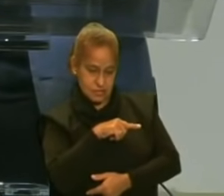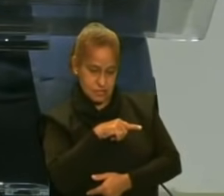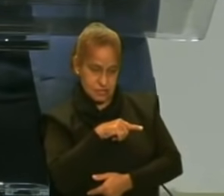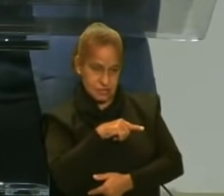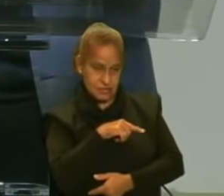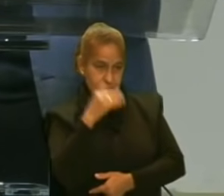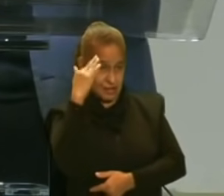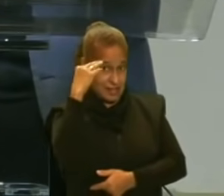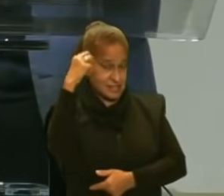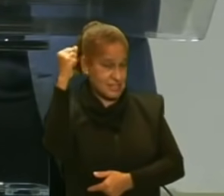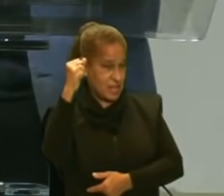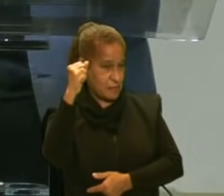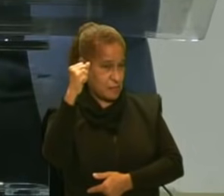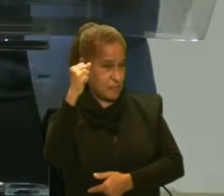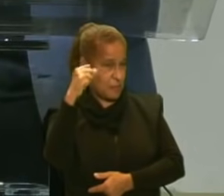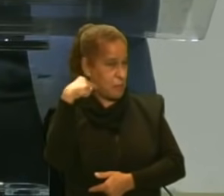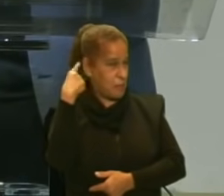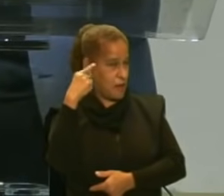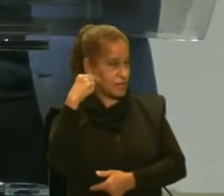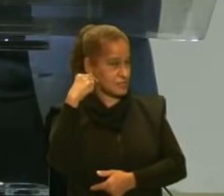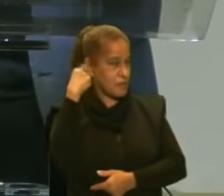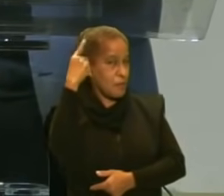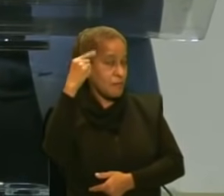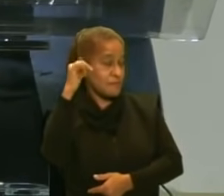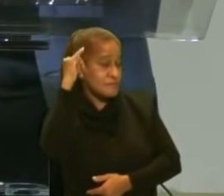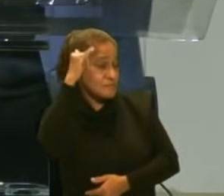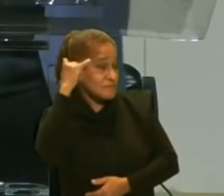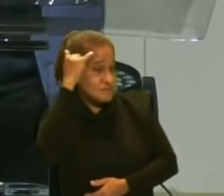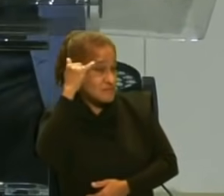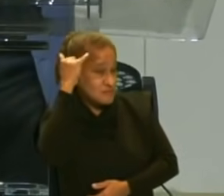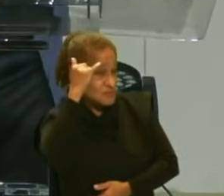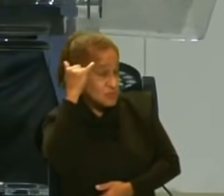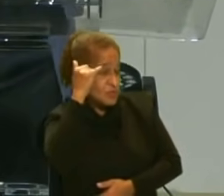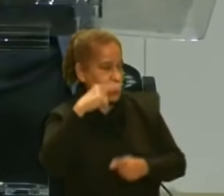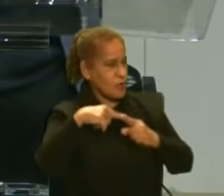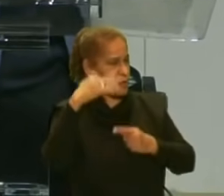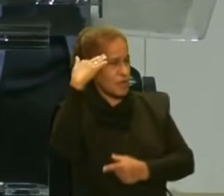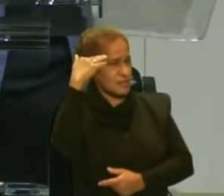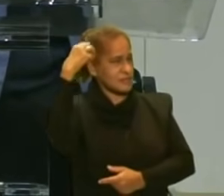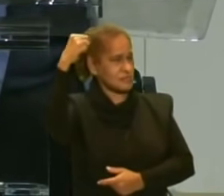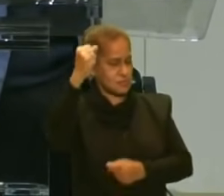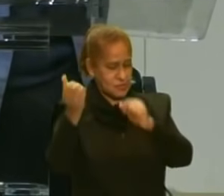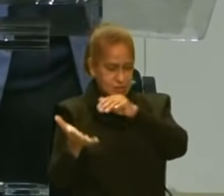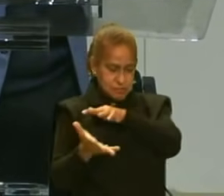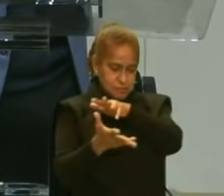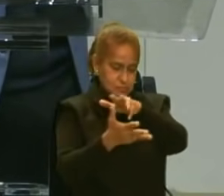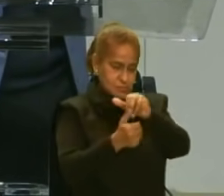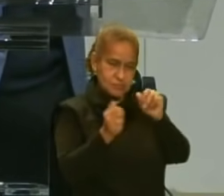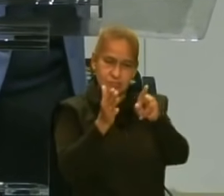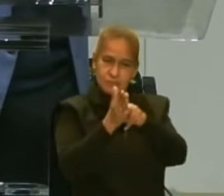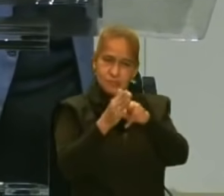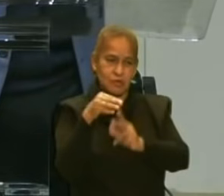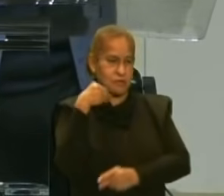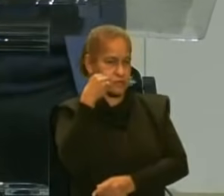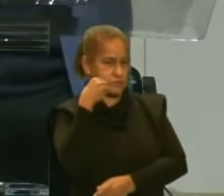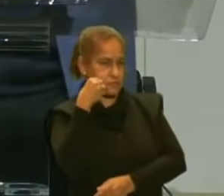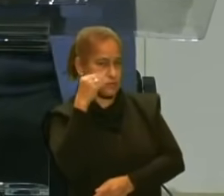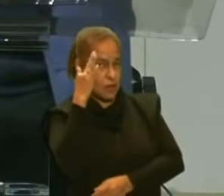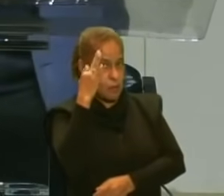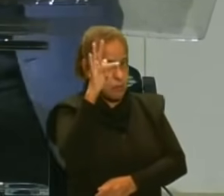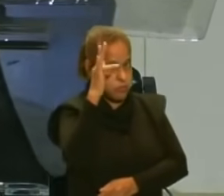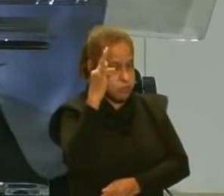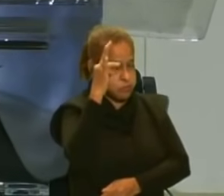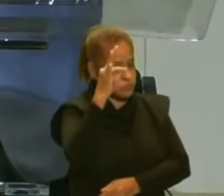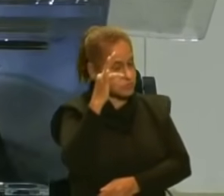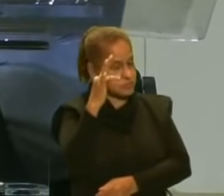tornaram-se tolos. E olha que coisa. Está aqui a sabedoria do mundo, da ciência, da filosofia.